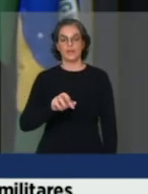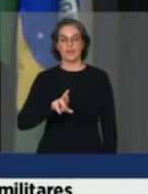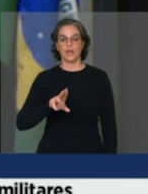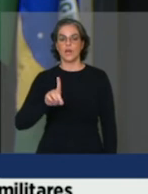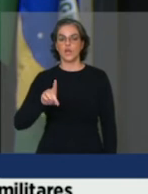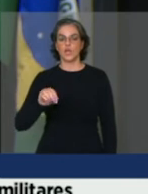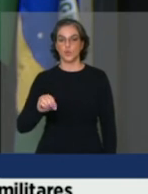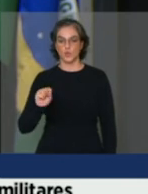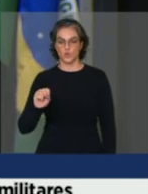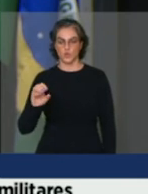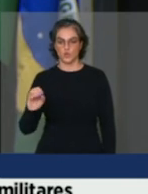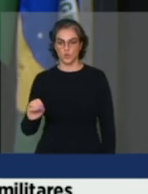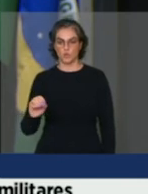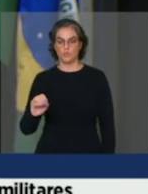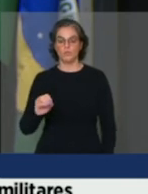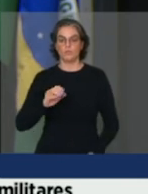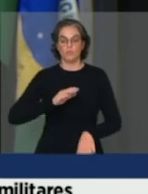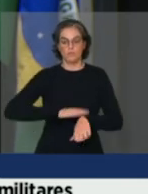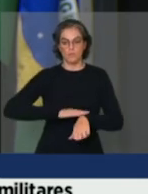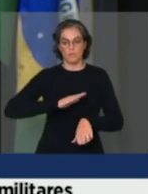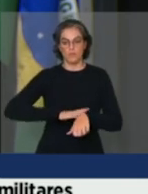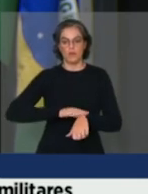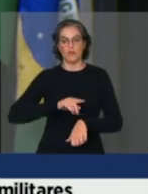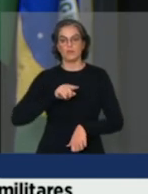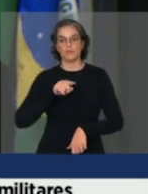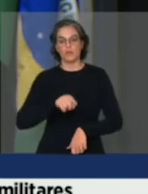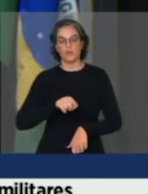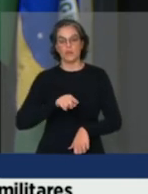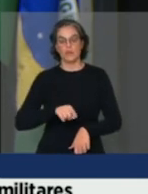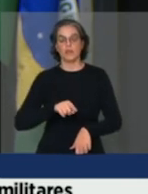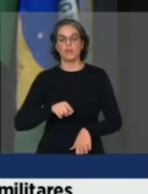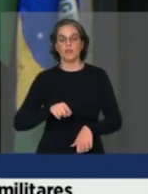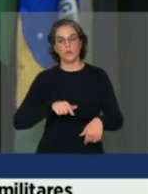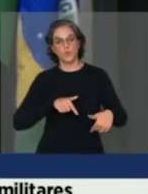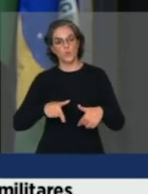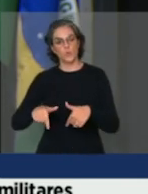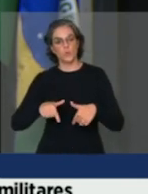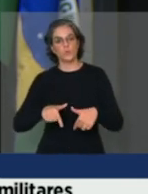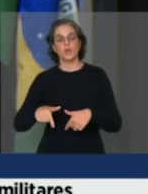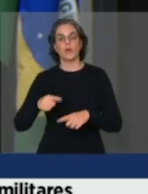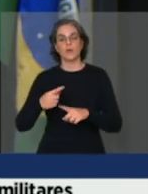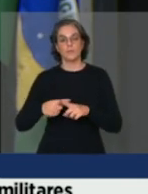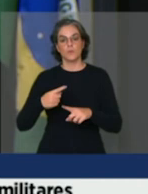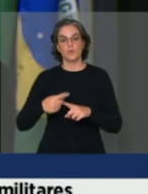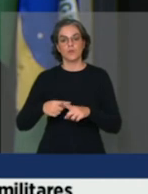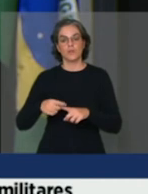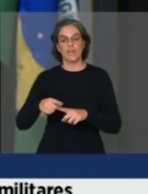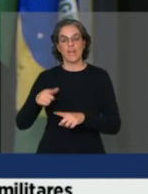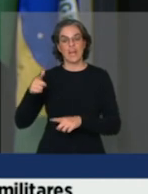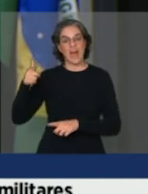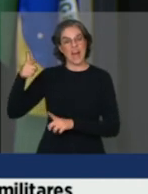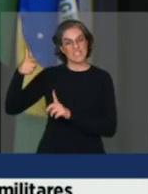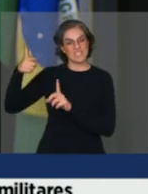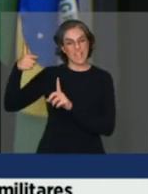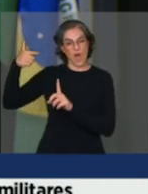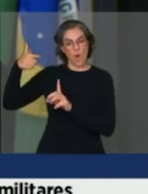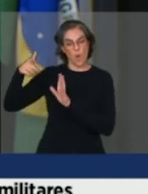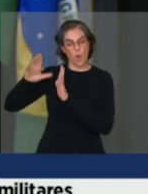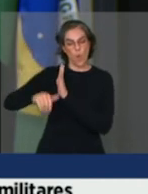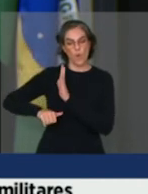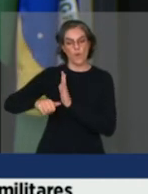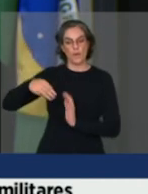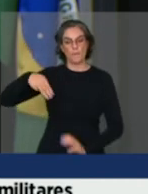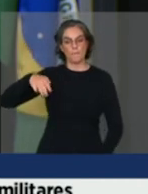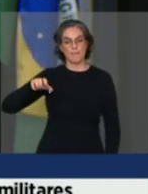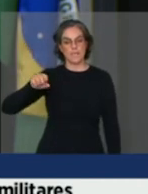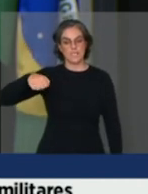um momento repelindo a injusta agressão, combatendo um assalto em Mesquita, na Baixada Fluminense, ele foi assassinado